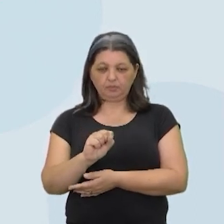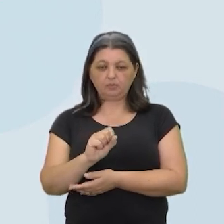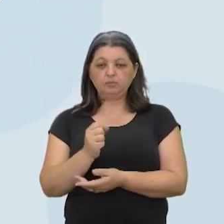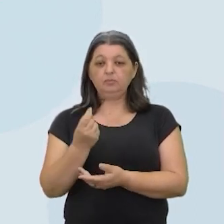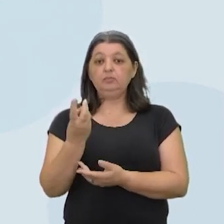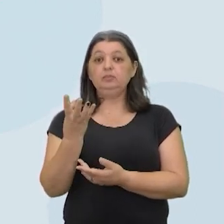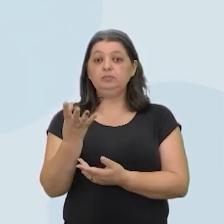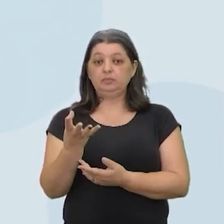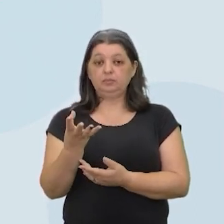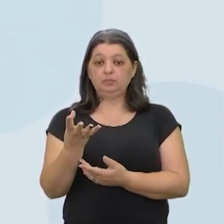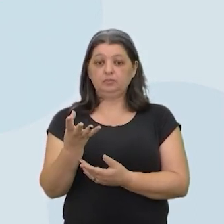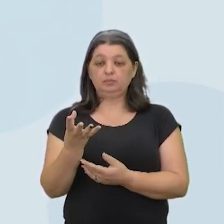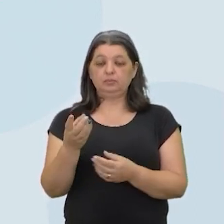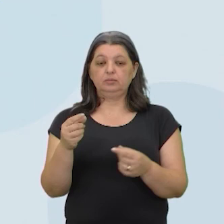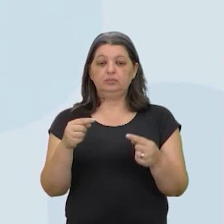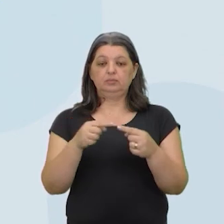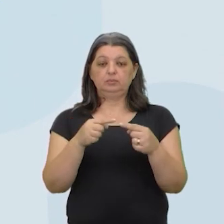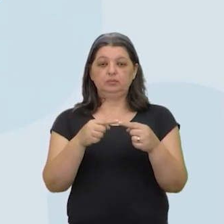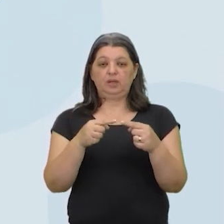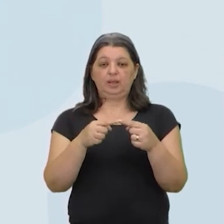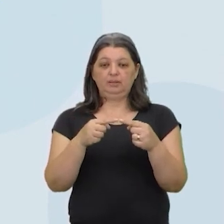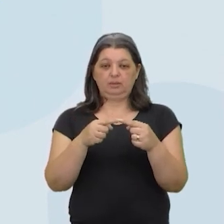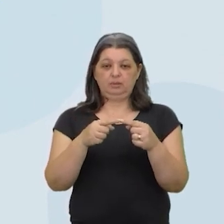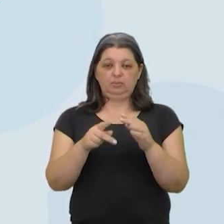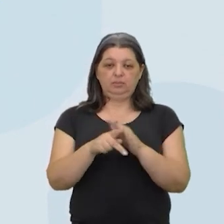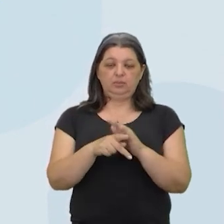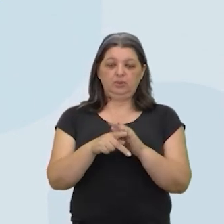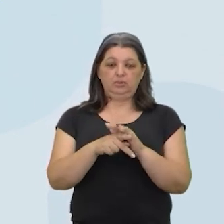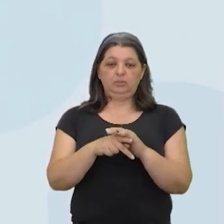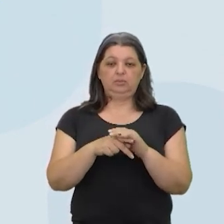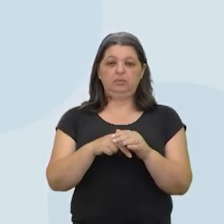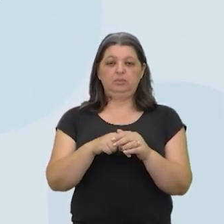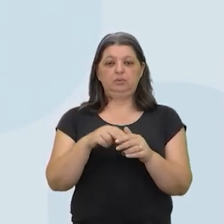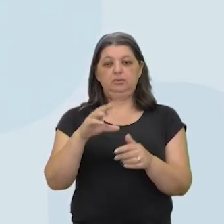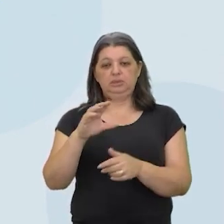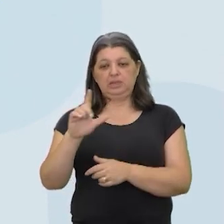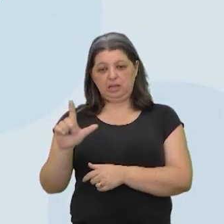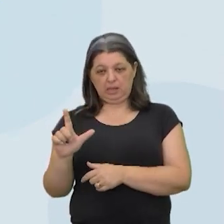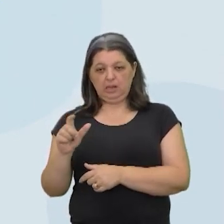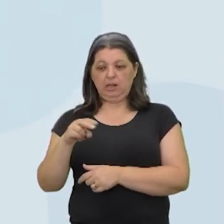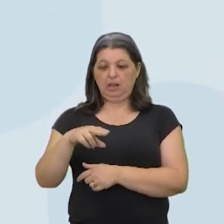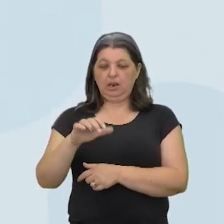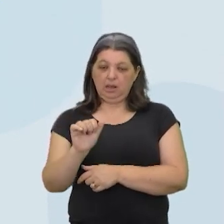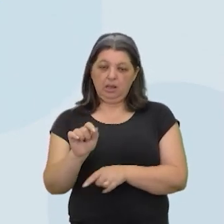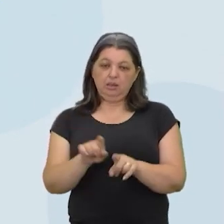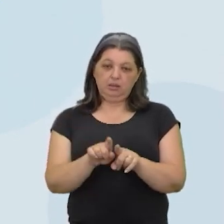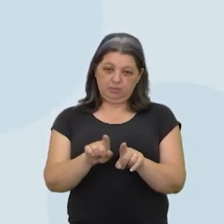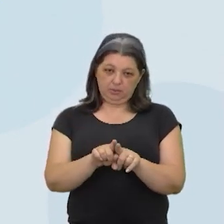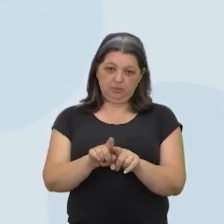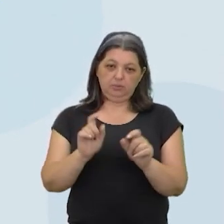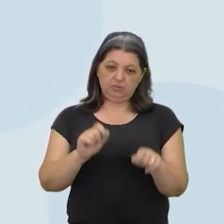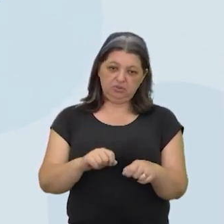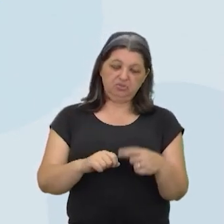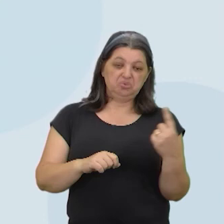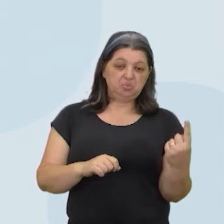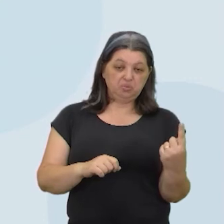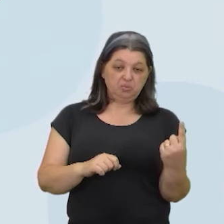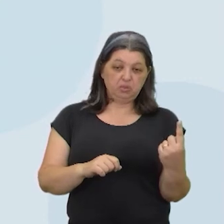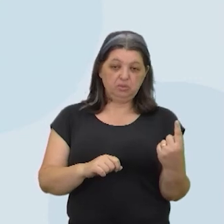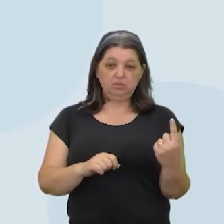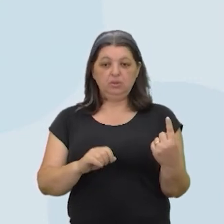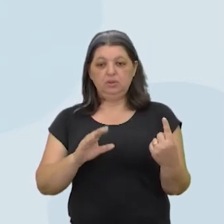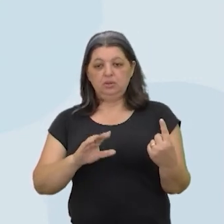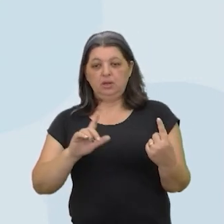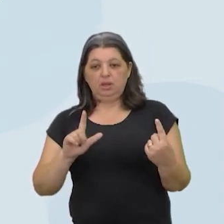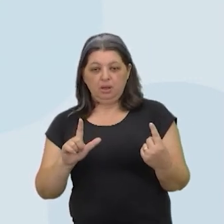quantidade de ligações que eu posso ter, tanto no Cl quanto no Na. Então, no Na eu posso ter uma, no Cl